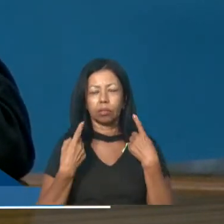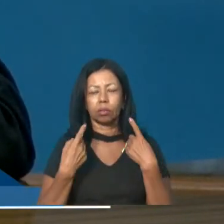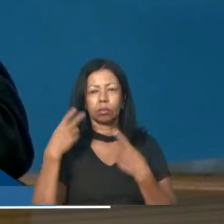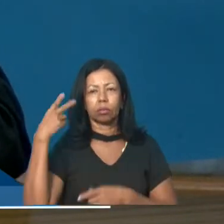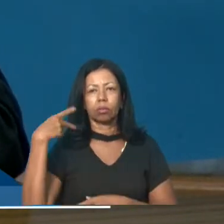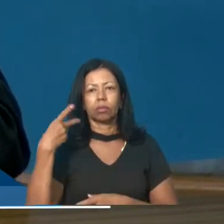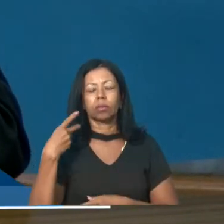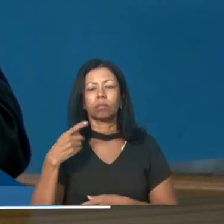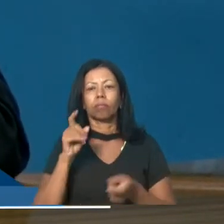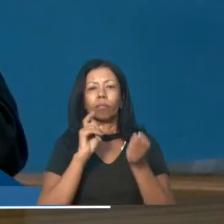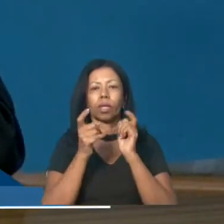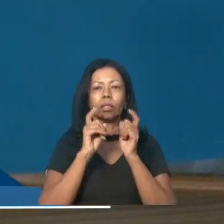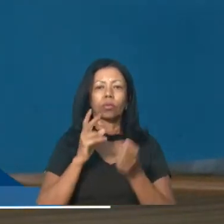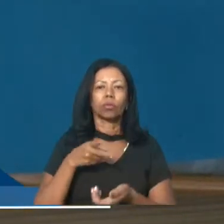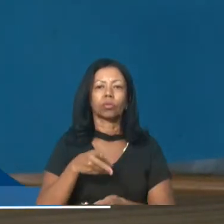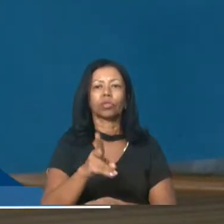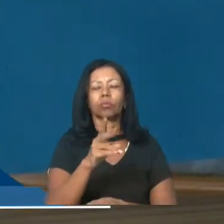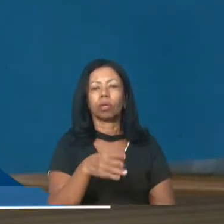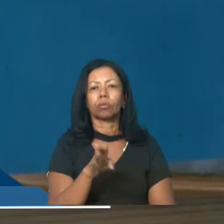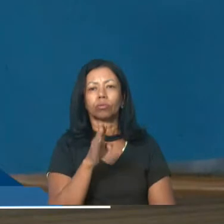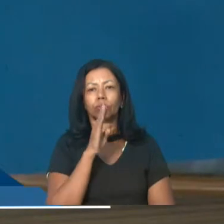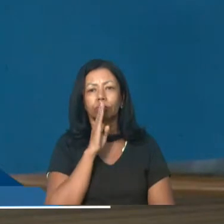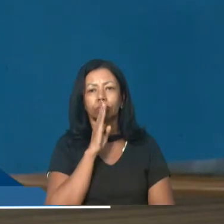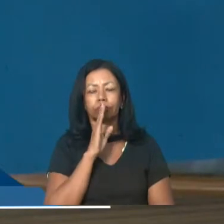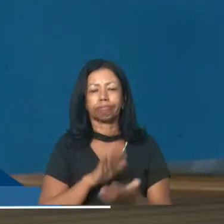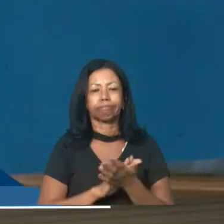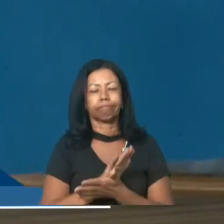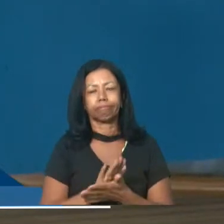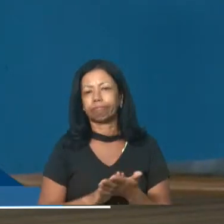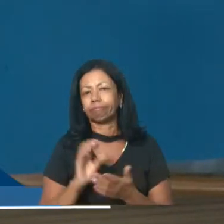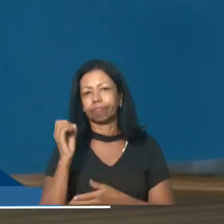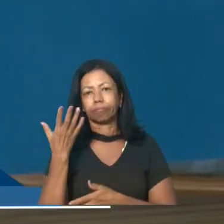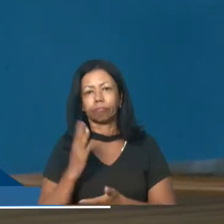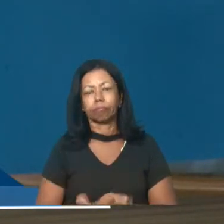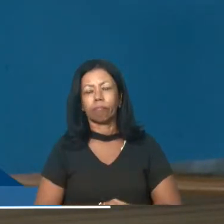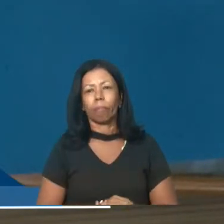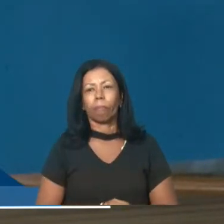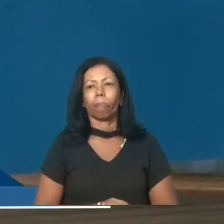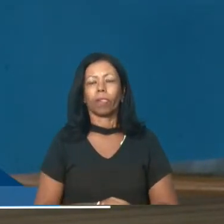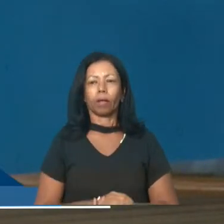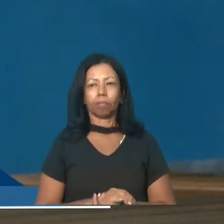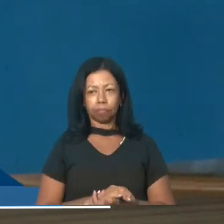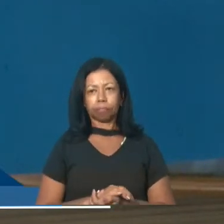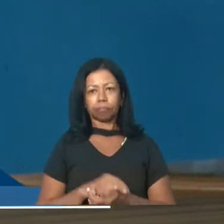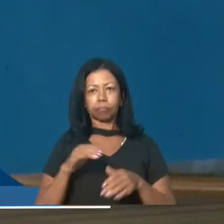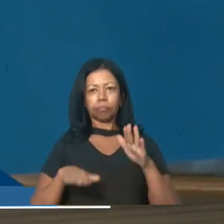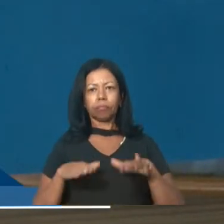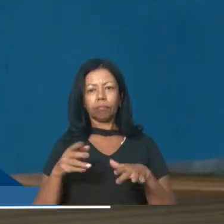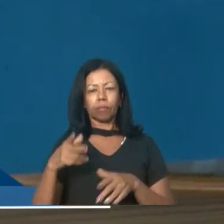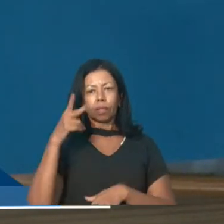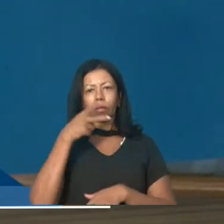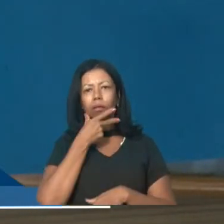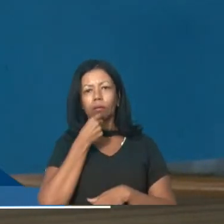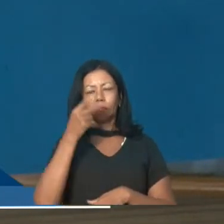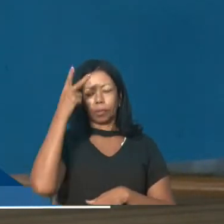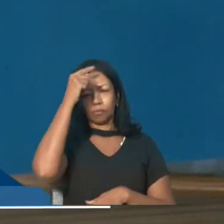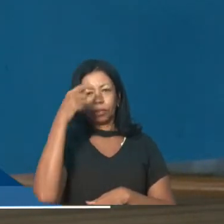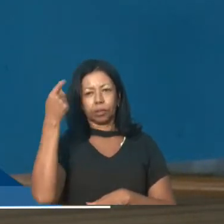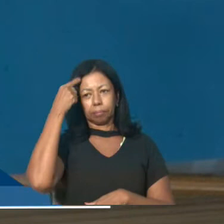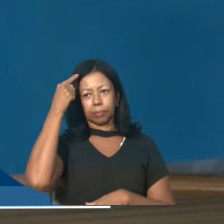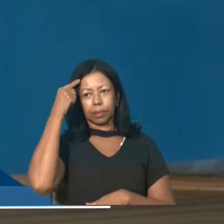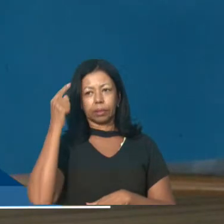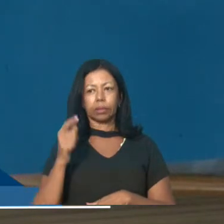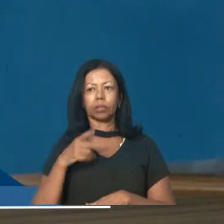e nas sessões permanecer mudo frente a isso. Dá. Talvez o prefeito da cidade ache que a manifestação de